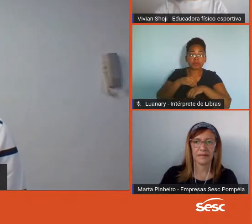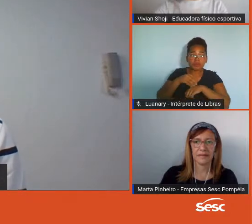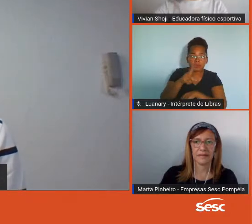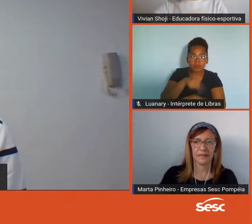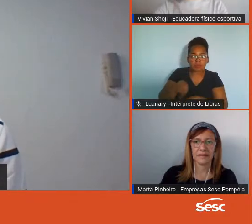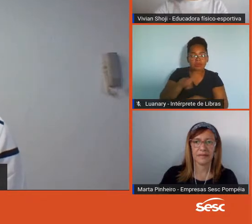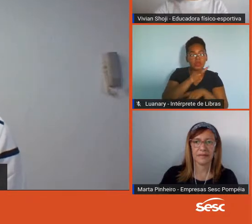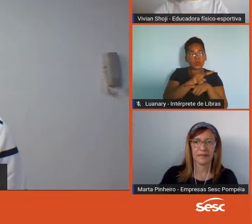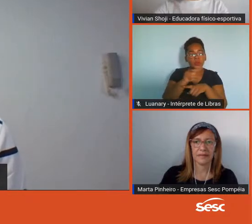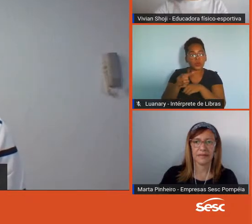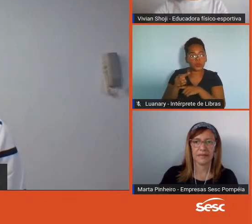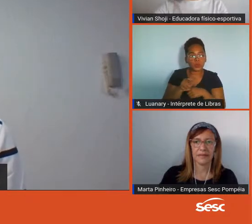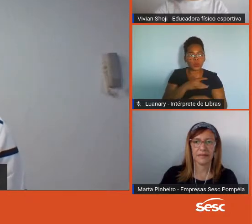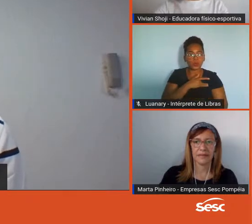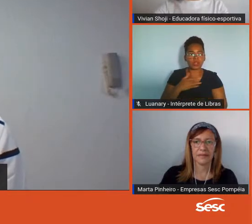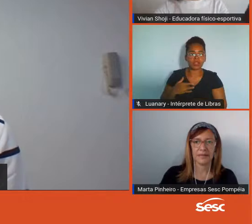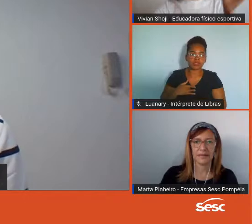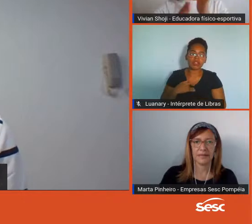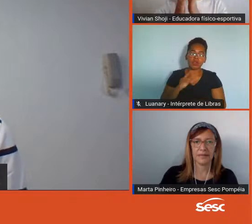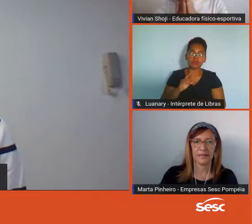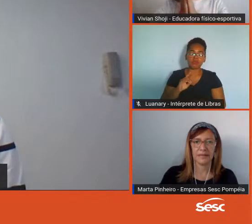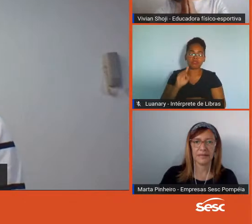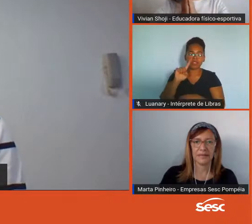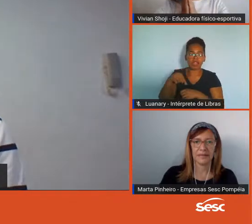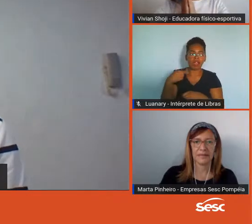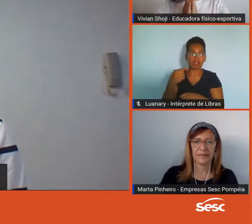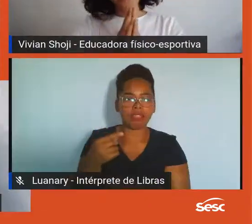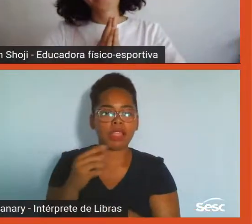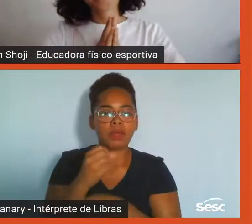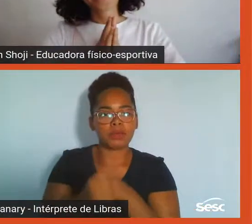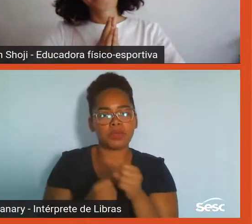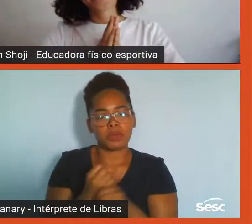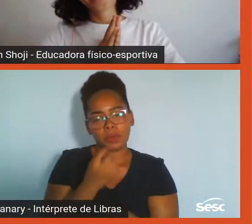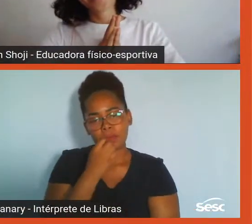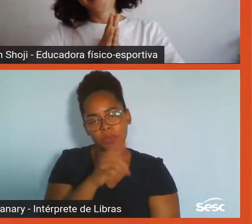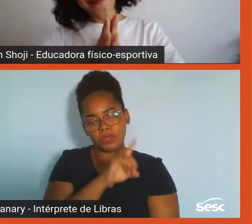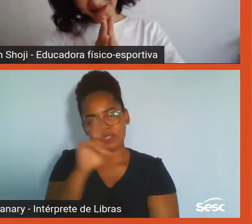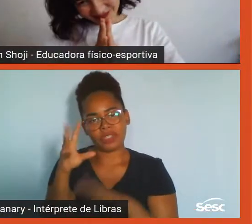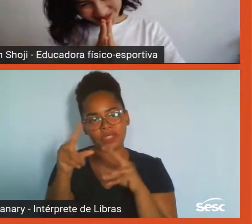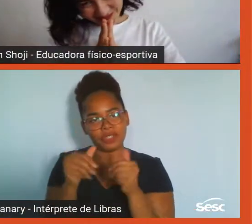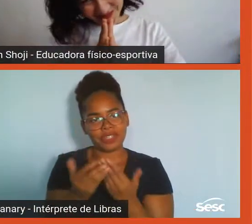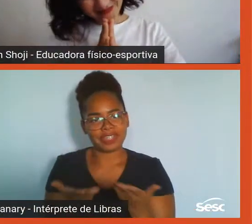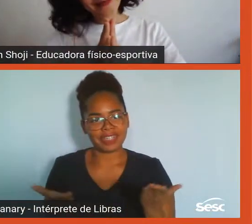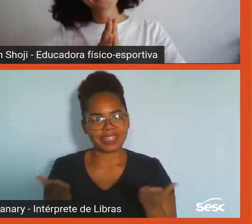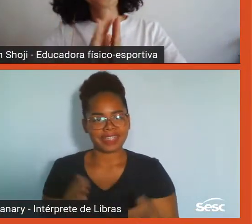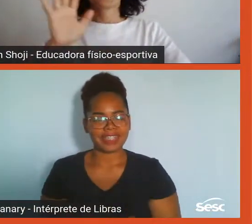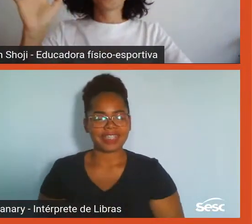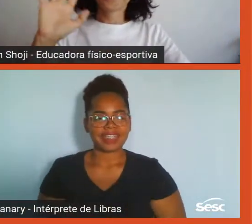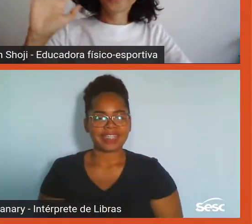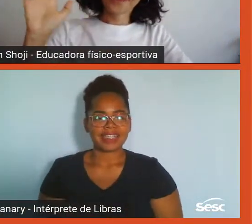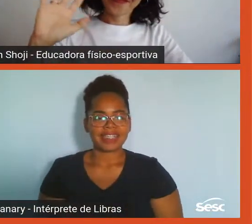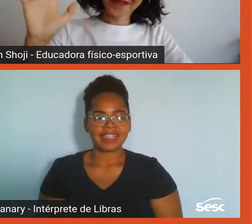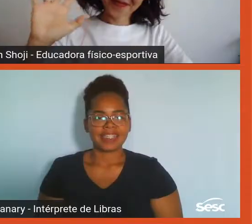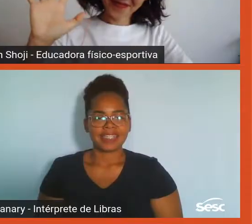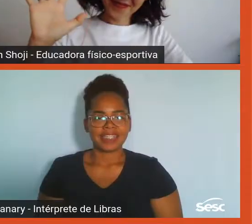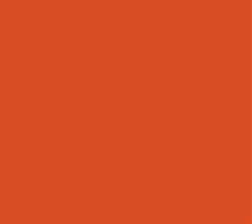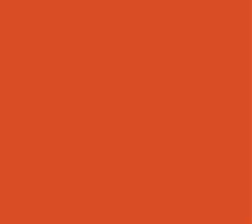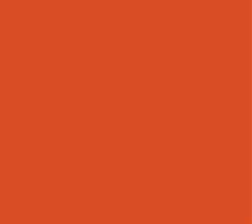festas e até o próximo ano. Bom dia a todos. Bom dia. Bom